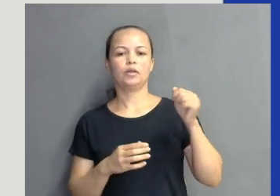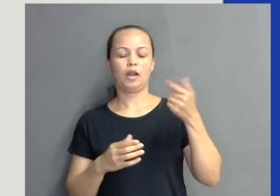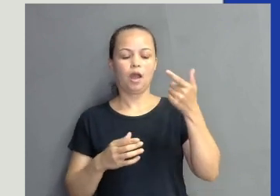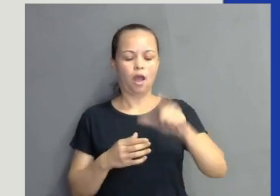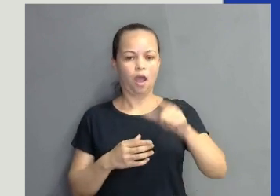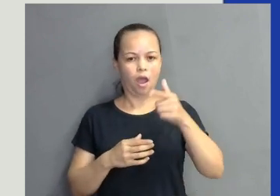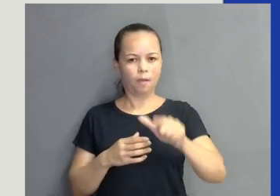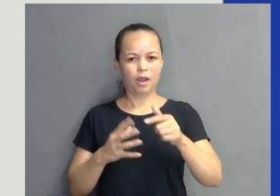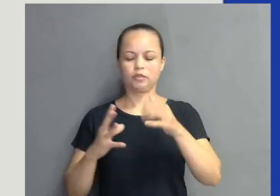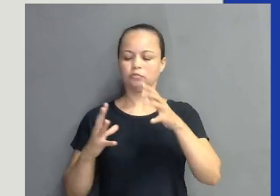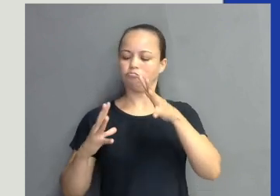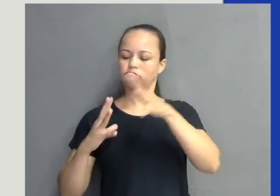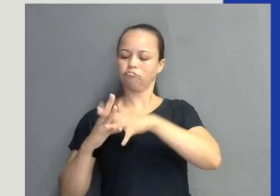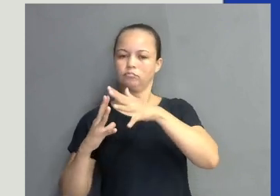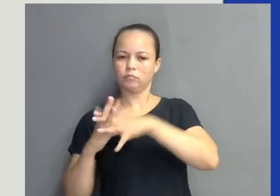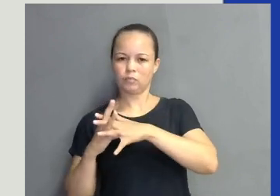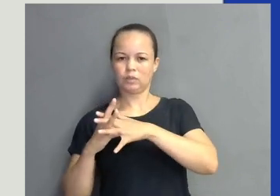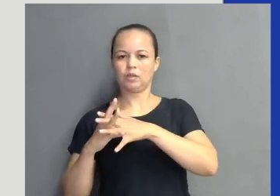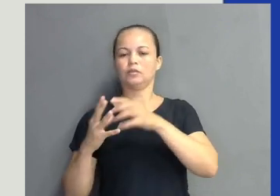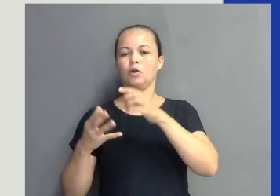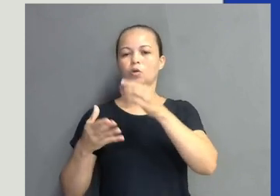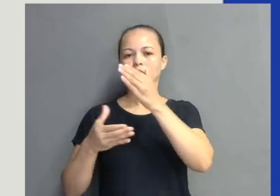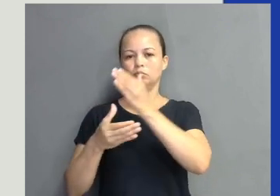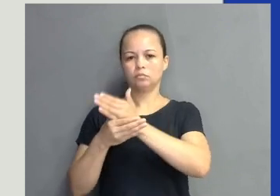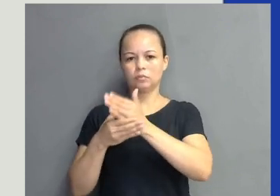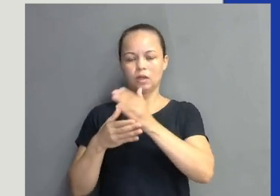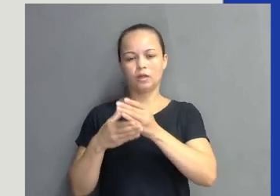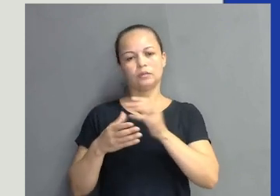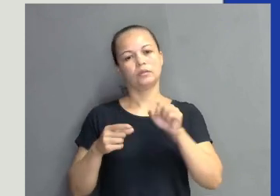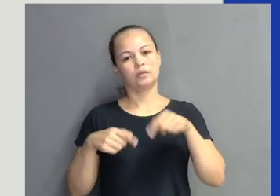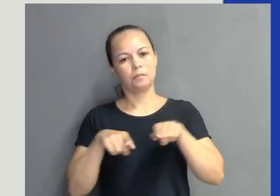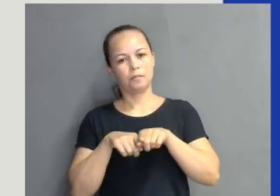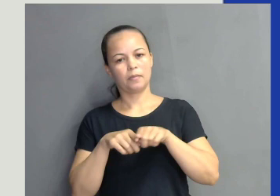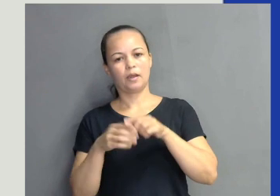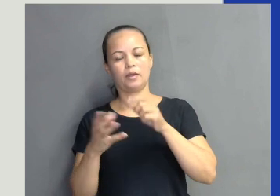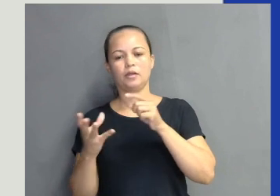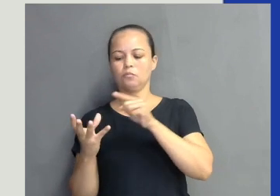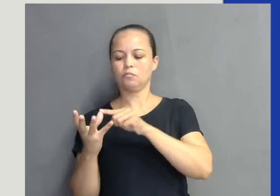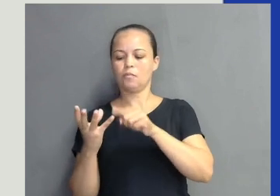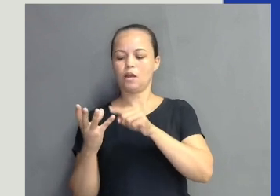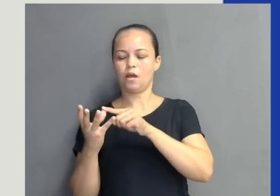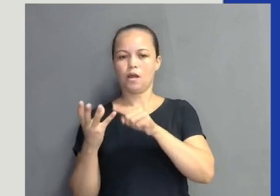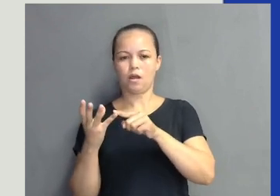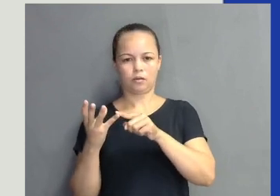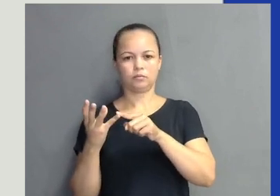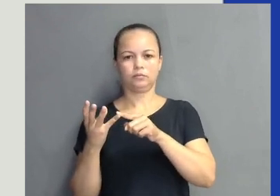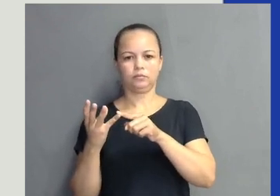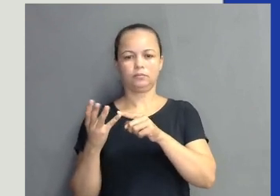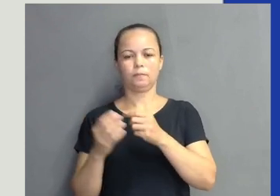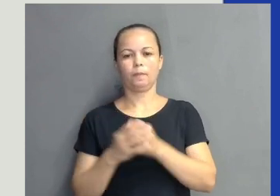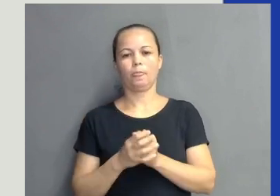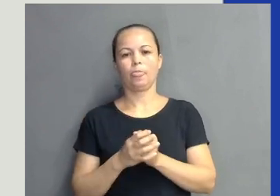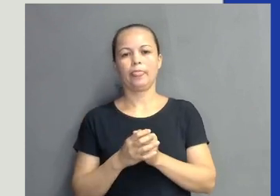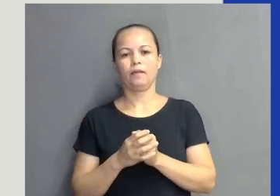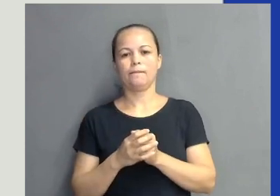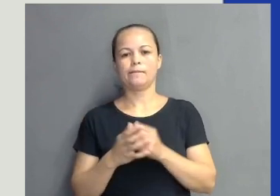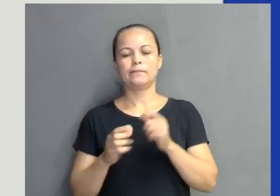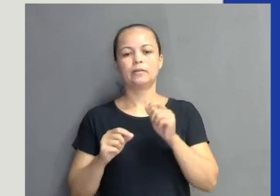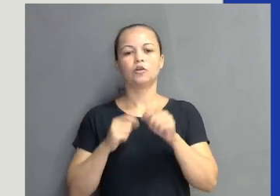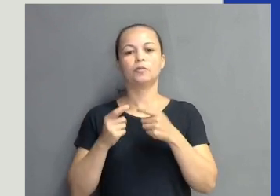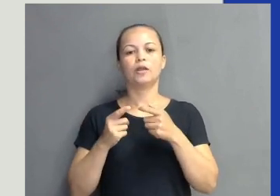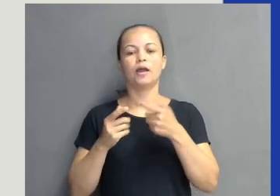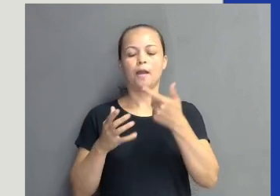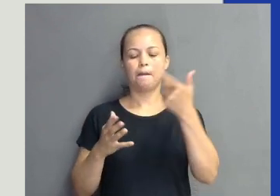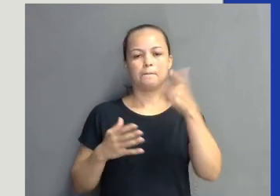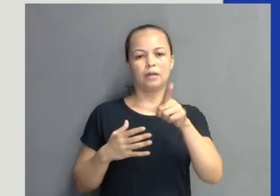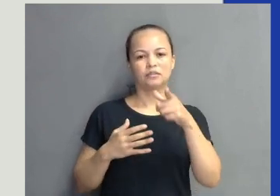que traz aí repetição dos sons vocálicos, né, do som das vogais. E a aliteração é um processo semelhante,